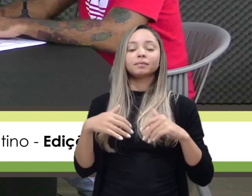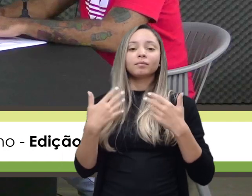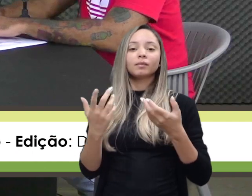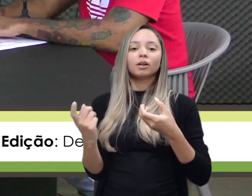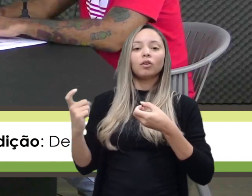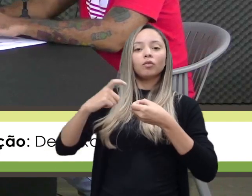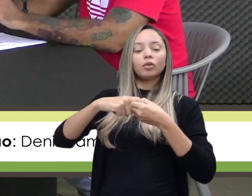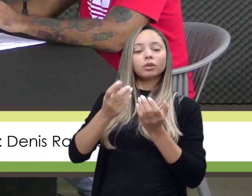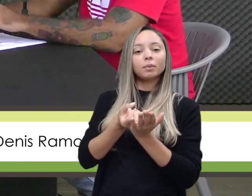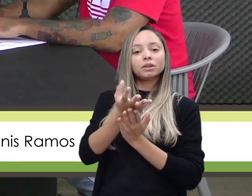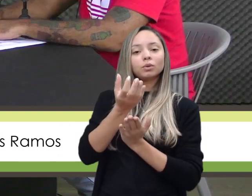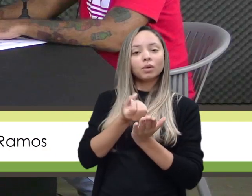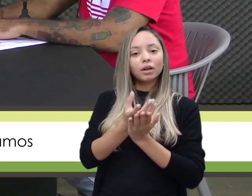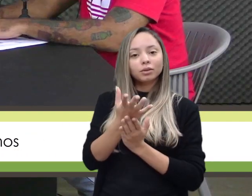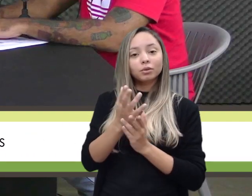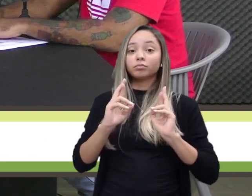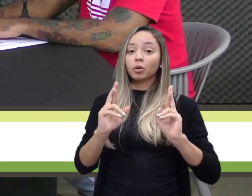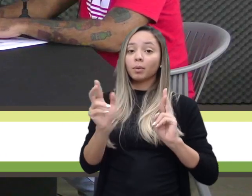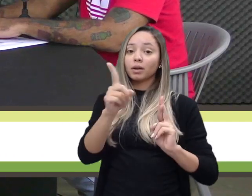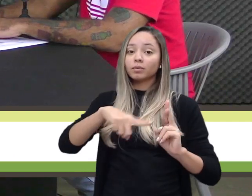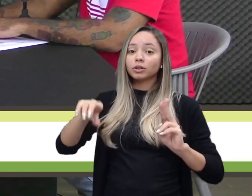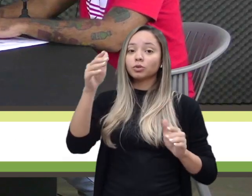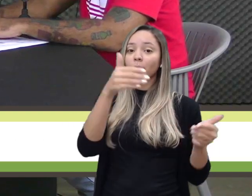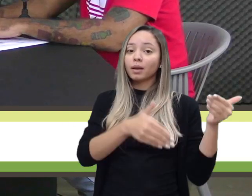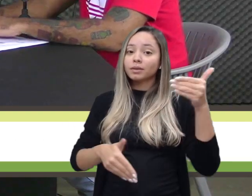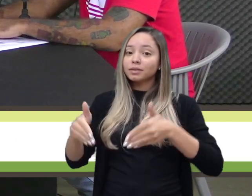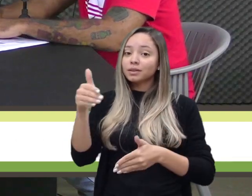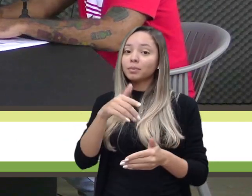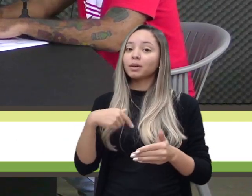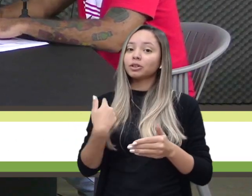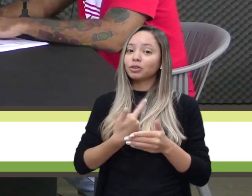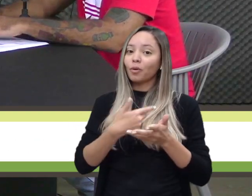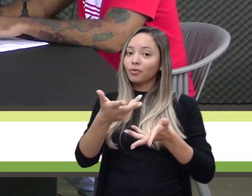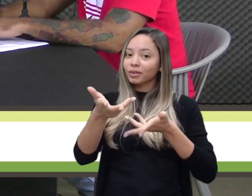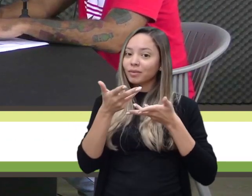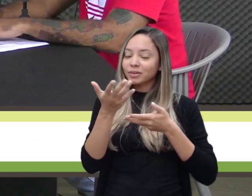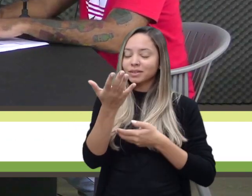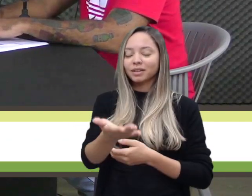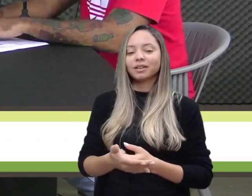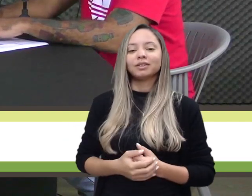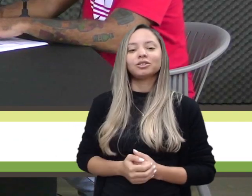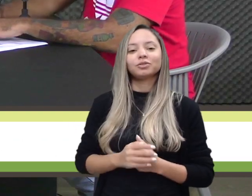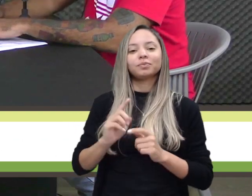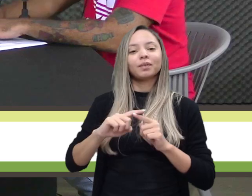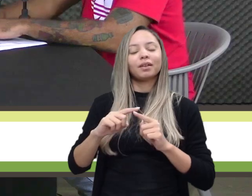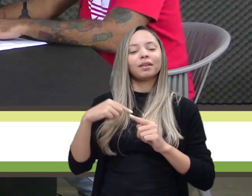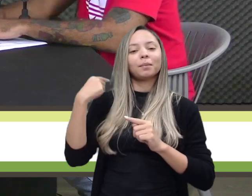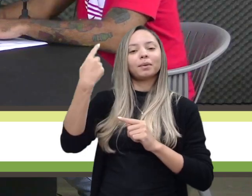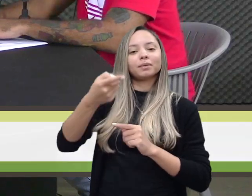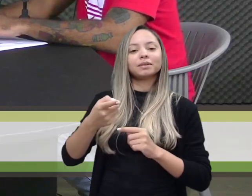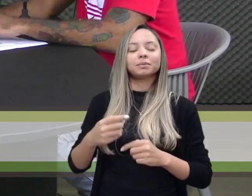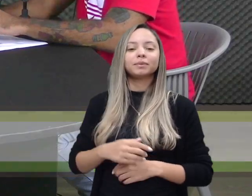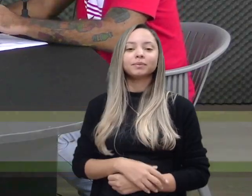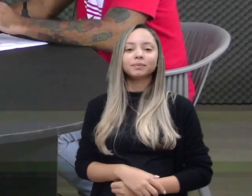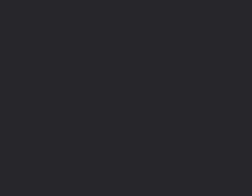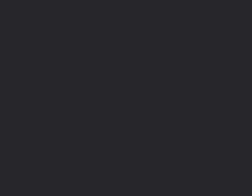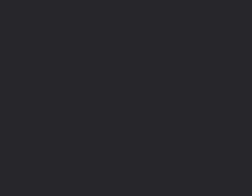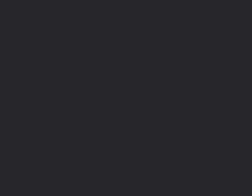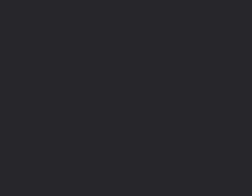mais Educadoc. Eu espero que vocês participem mais, viu? A gente vai convidar vocês. E até a próxima, pessoal. Tchau, obrigada.